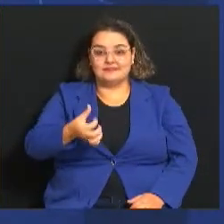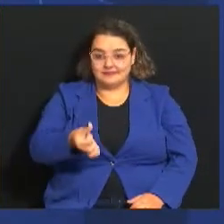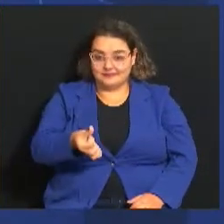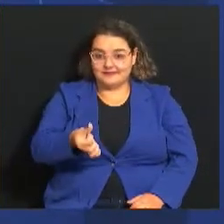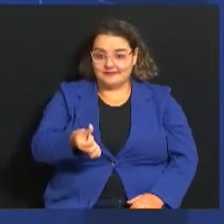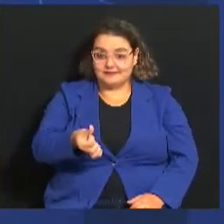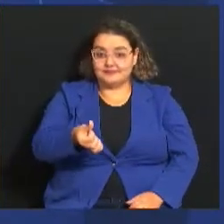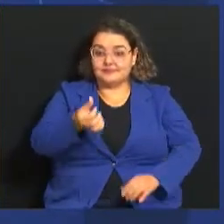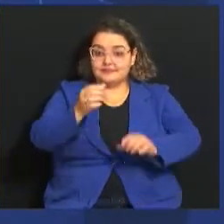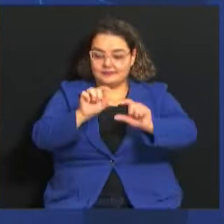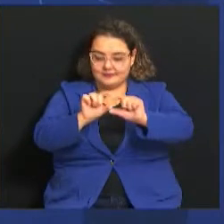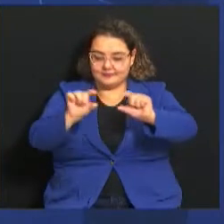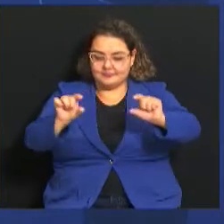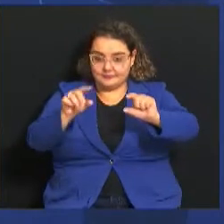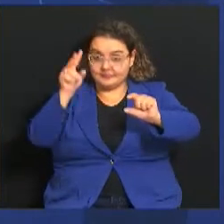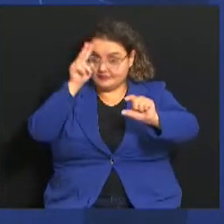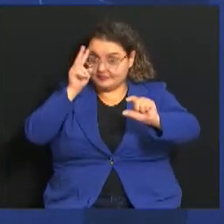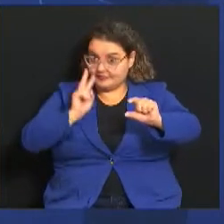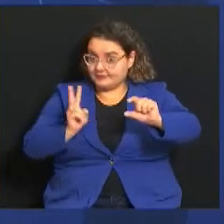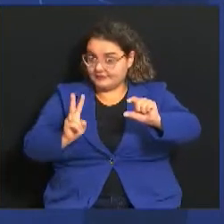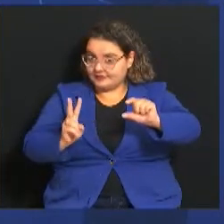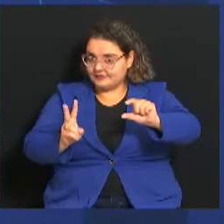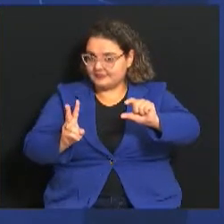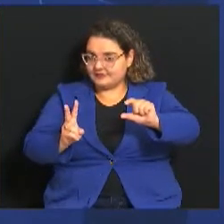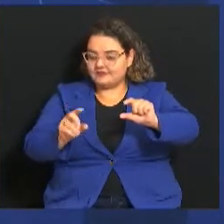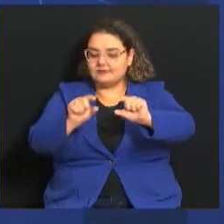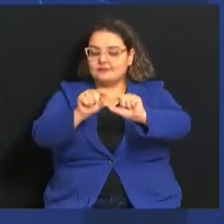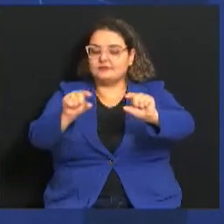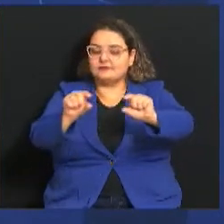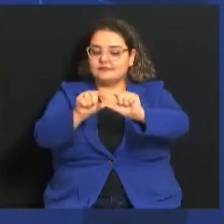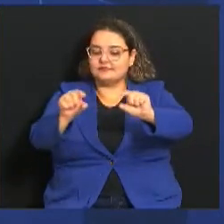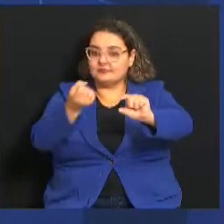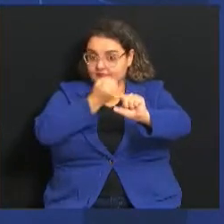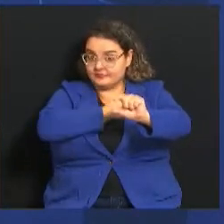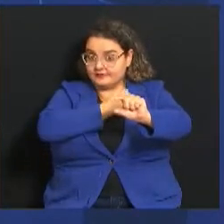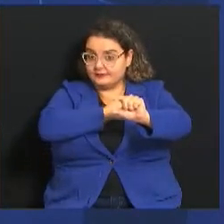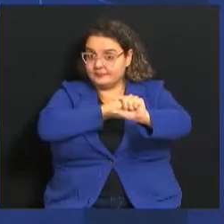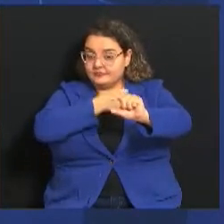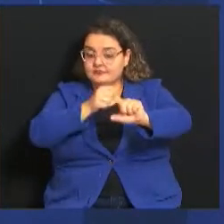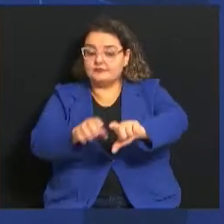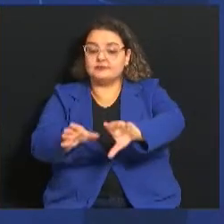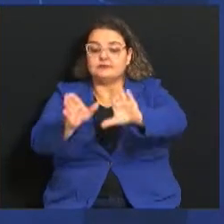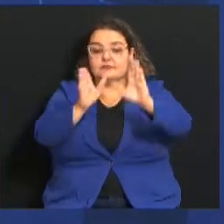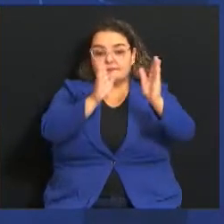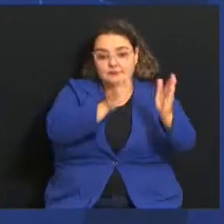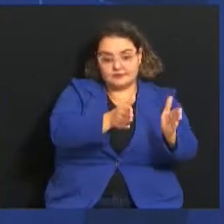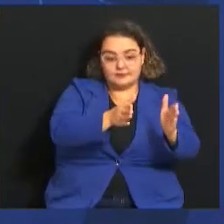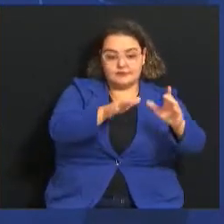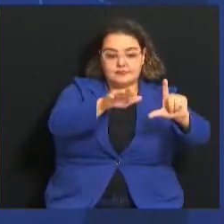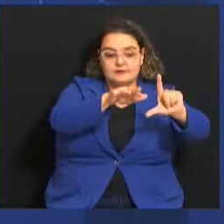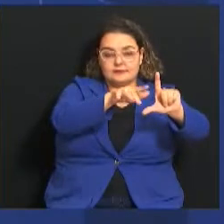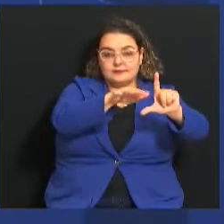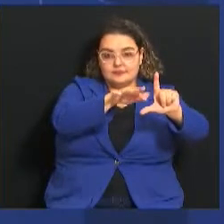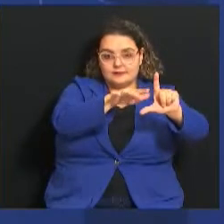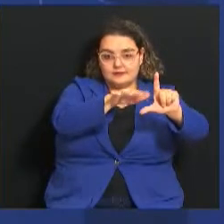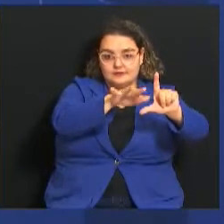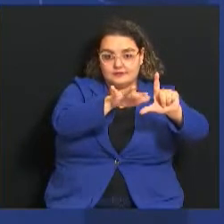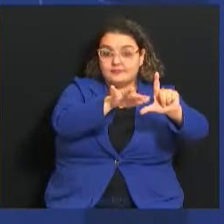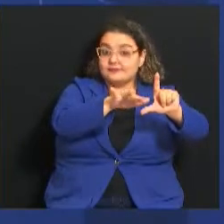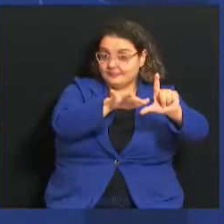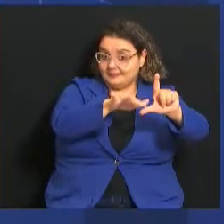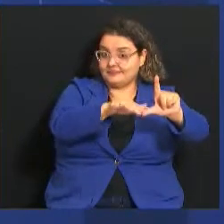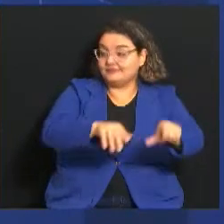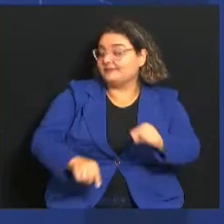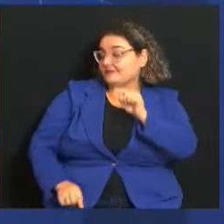978293776. Lembro sempre aqui, número do WhatsApp apareceu aí na sua tela? Um pouco antes tem o nosso QR Code, olha só.